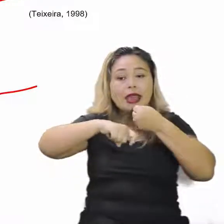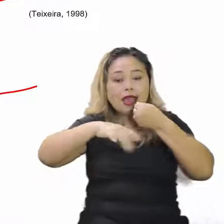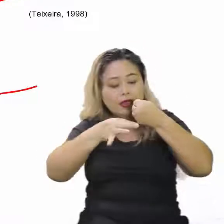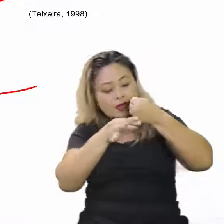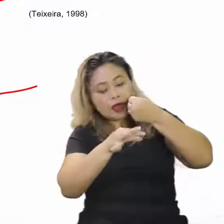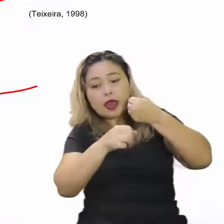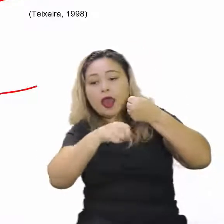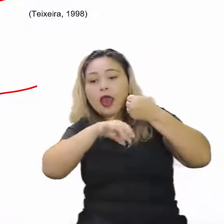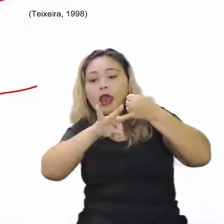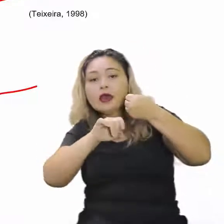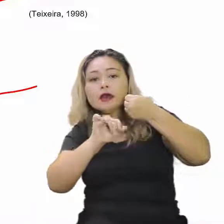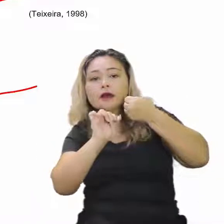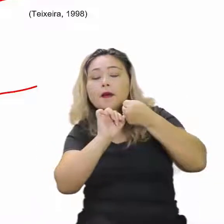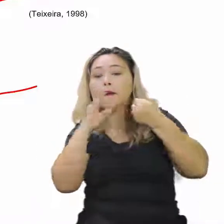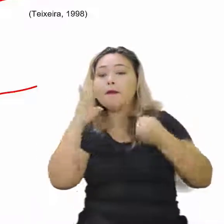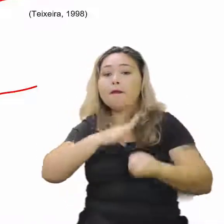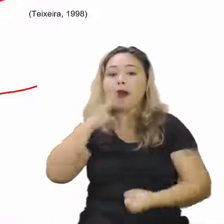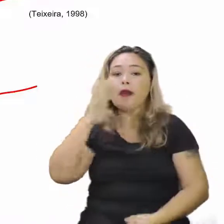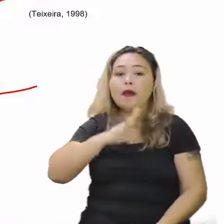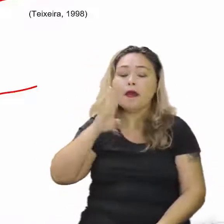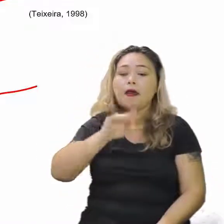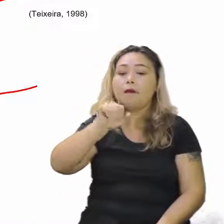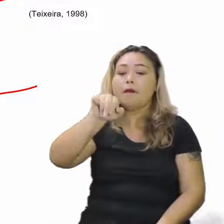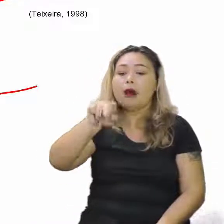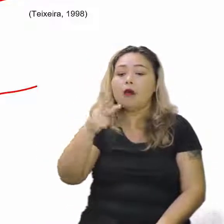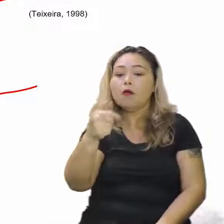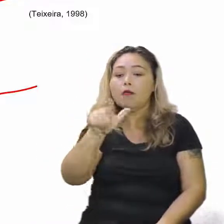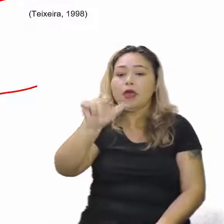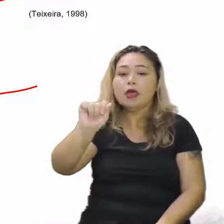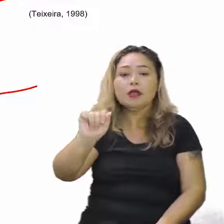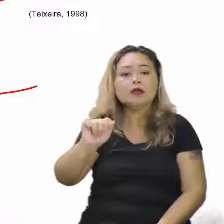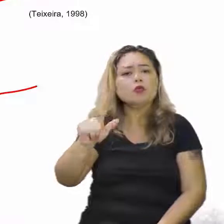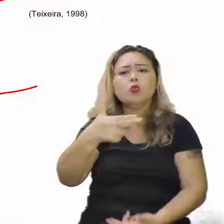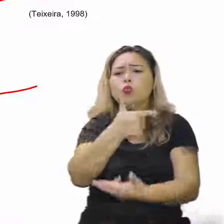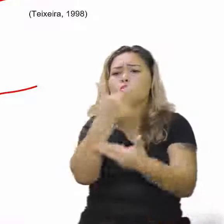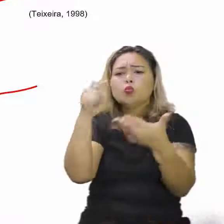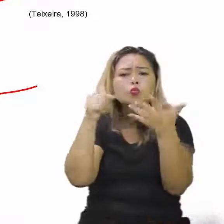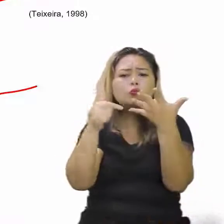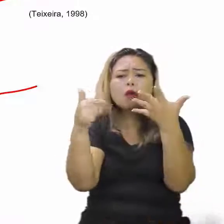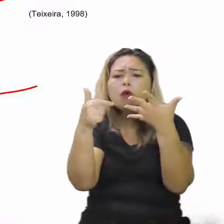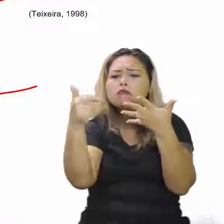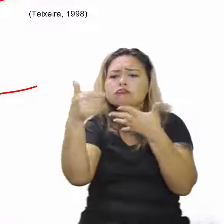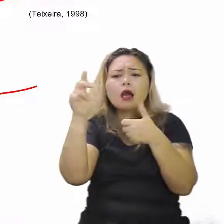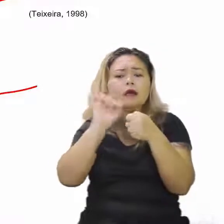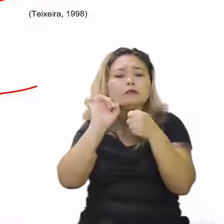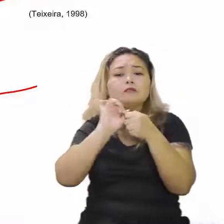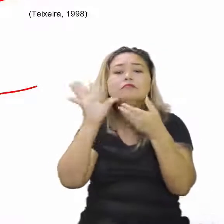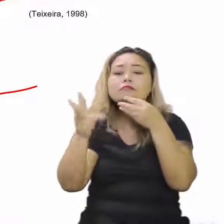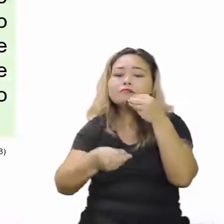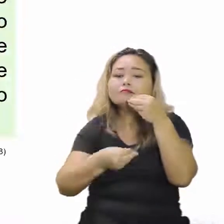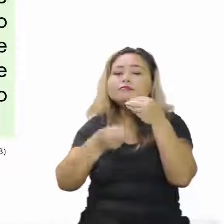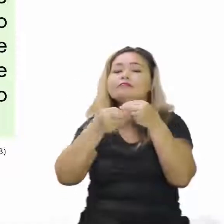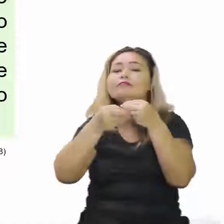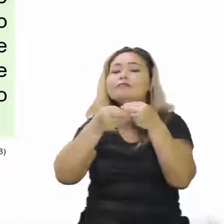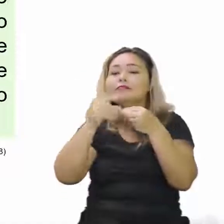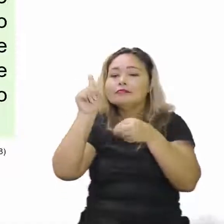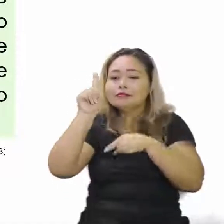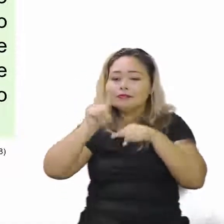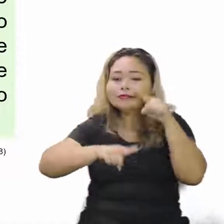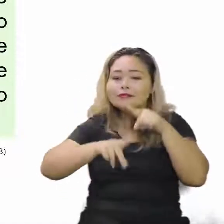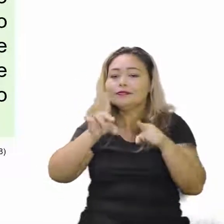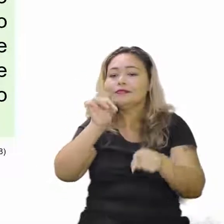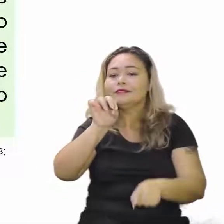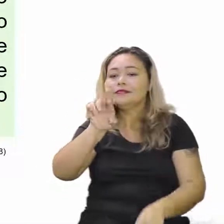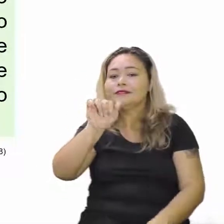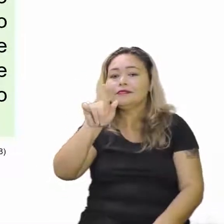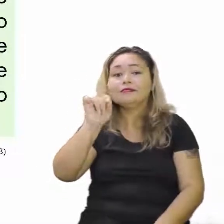Castanha, pimenta, baunilha, tudo isso formou parte das drogas. Mas veio esse cara aí, o